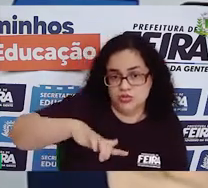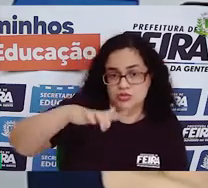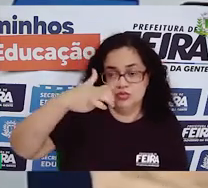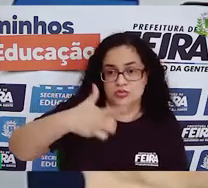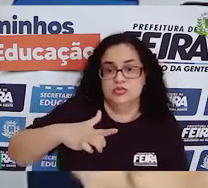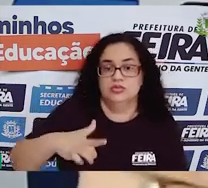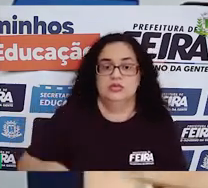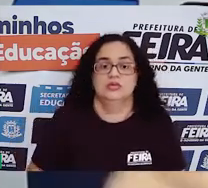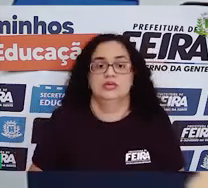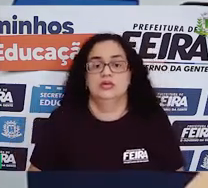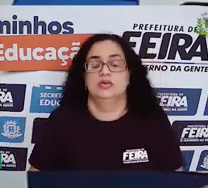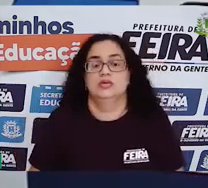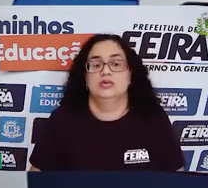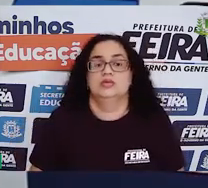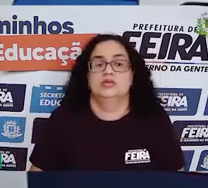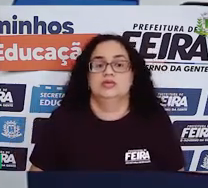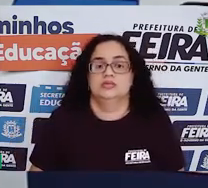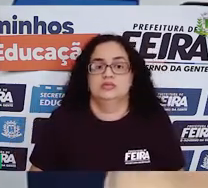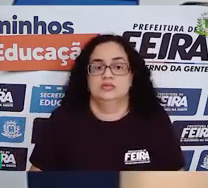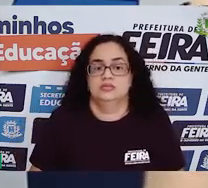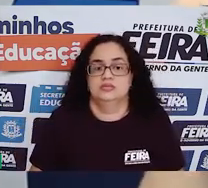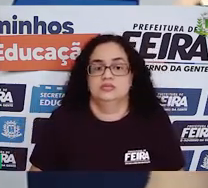o outro lado.